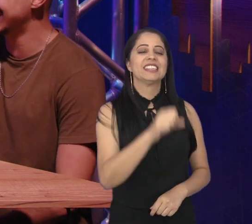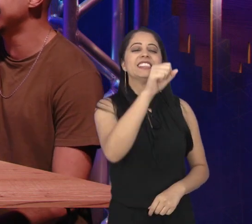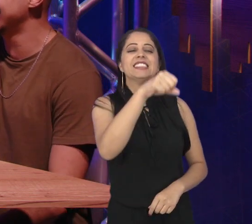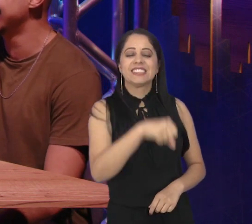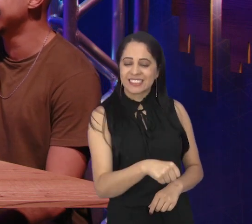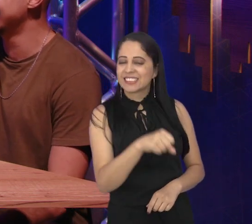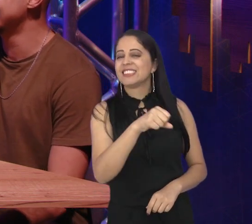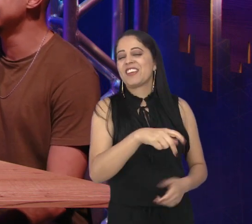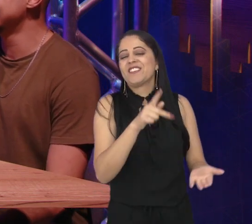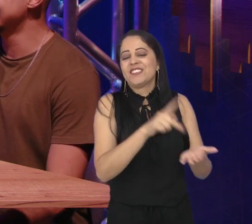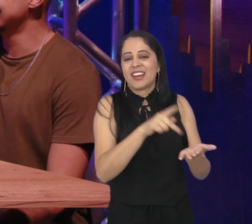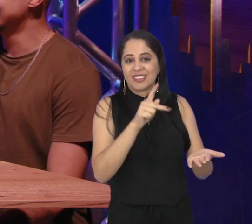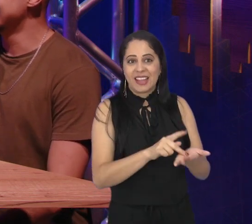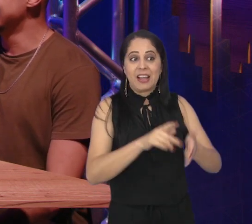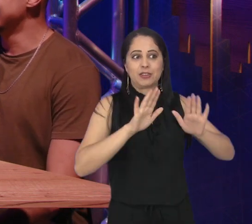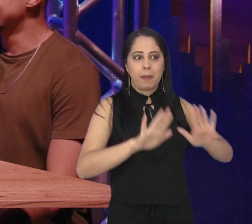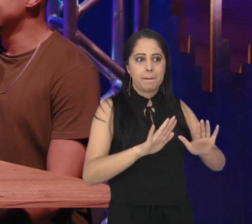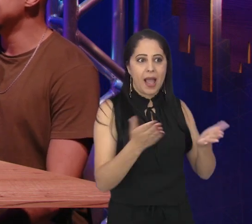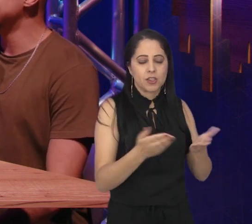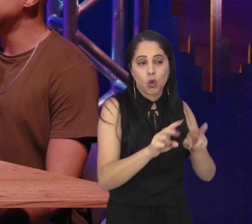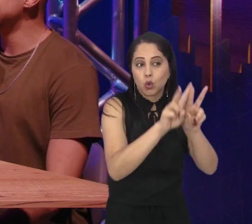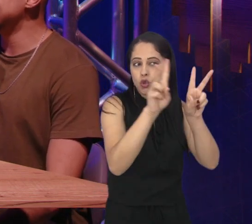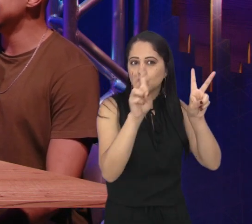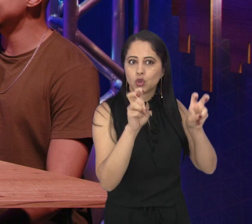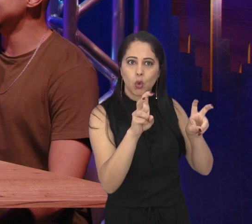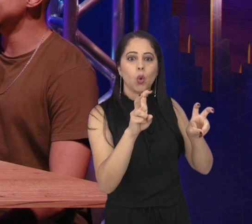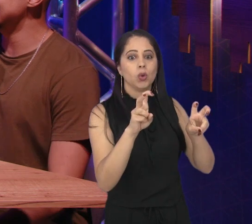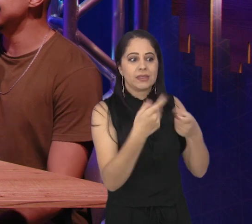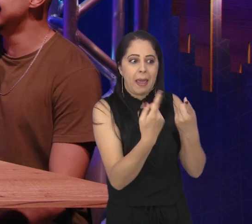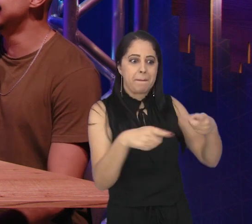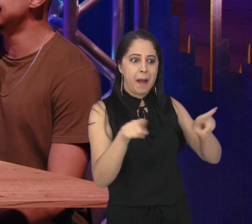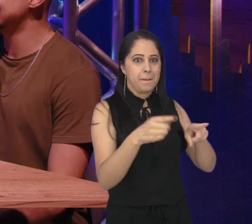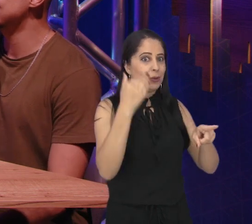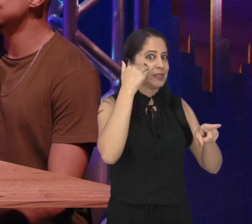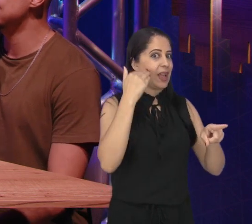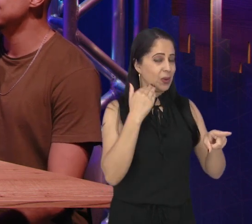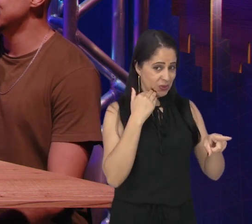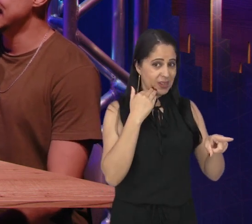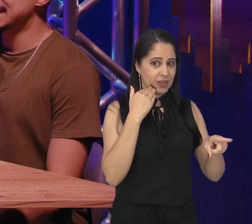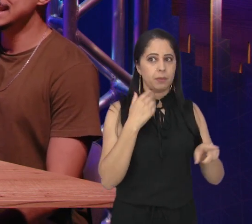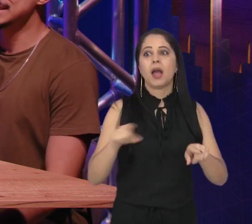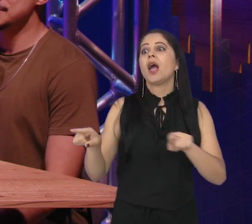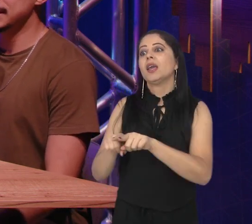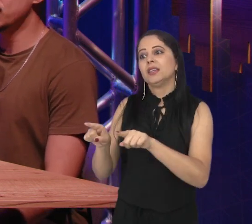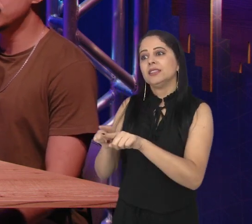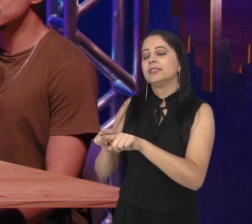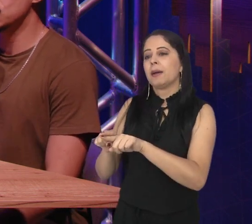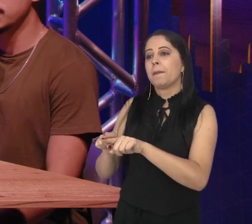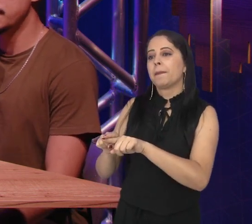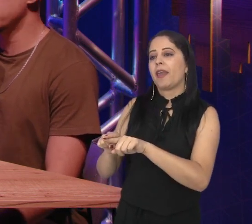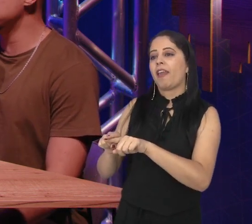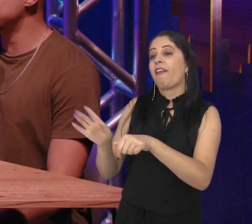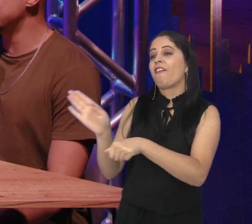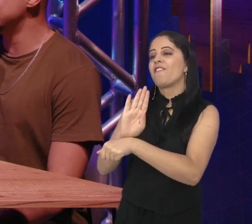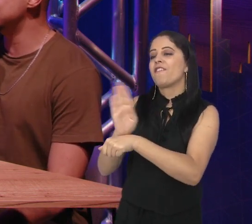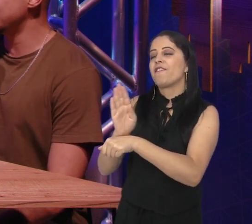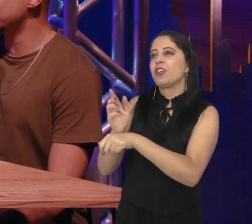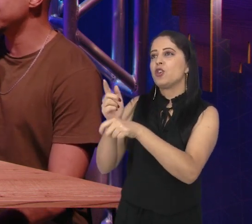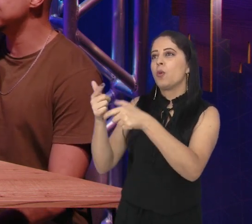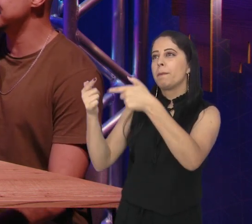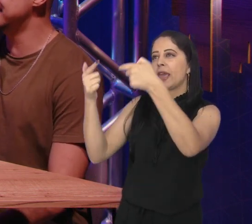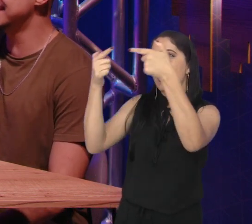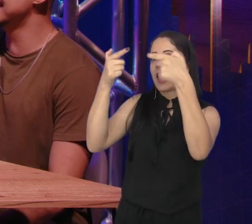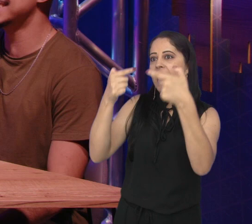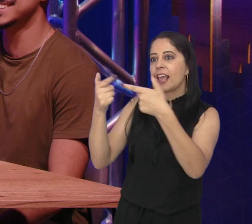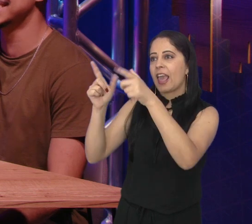Pois é, e a gente vai fingir que essa não é uma desculpa, que o tema desse programa não é uma desculpa para eu poder falar de K-pop. E também não é uma desculpa para eu poder falar de Star